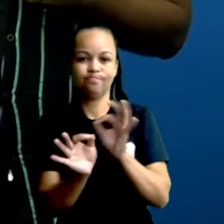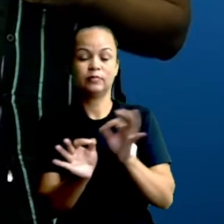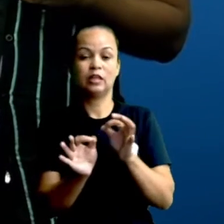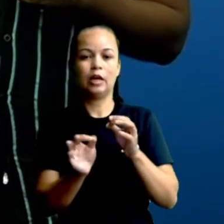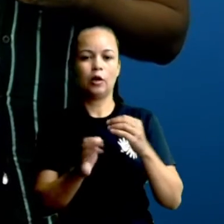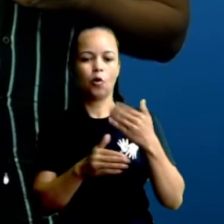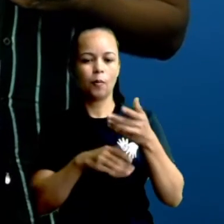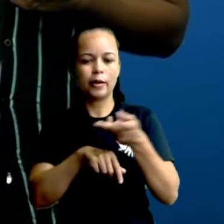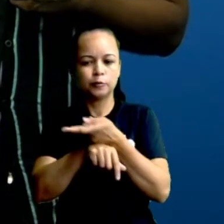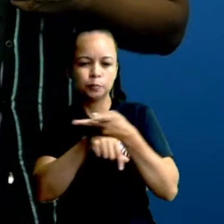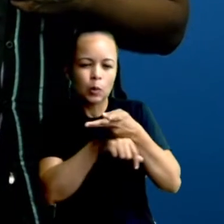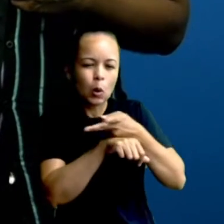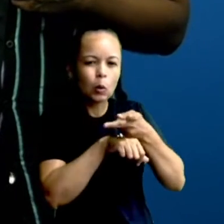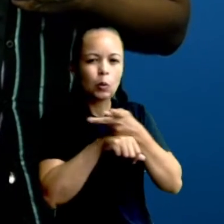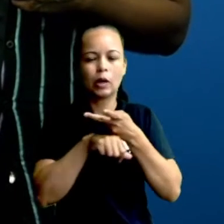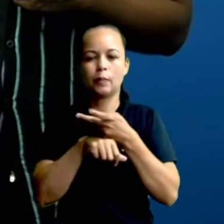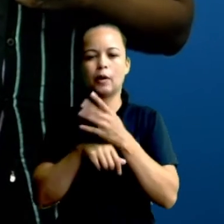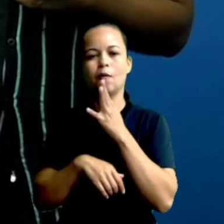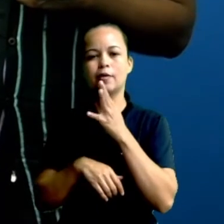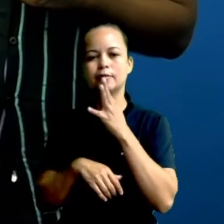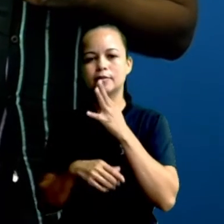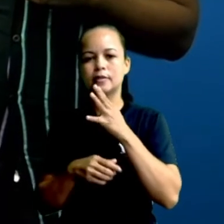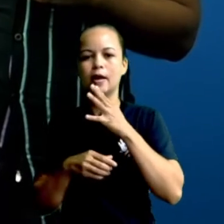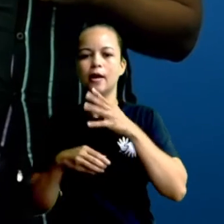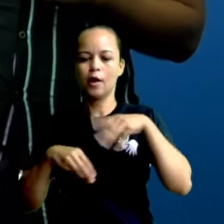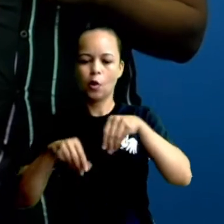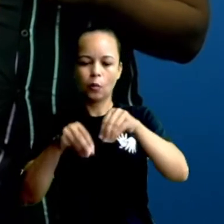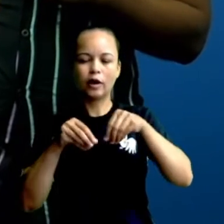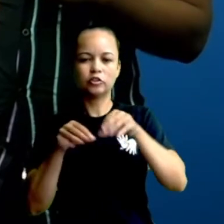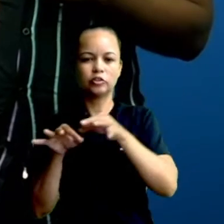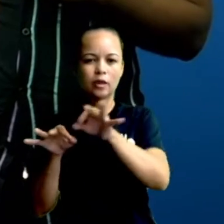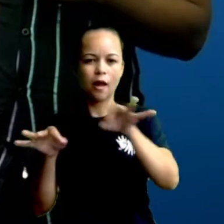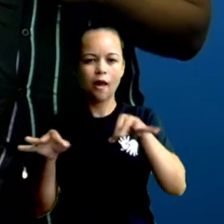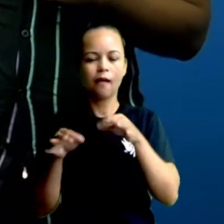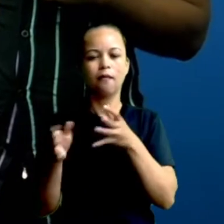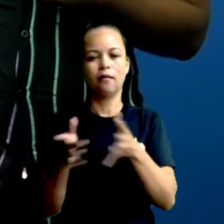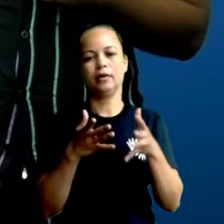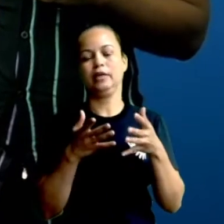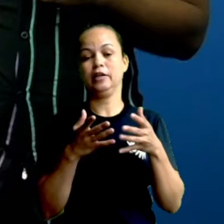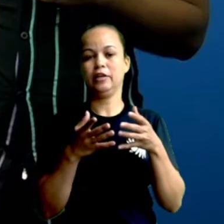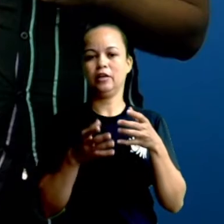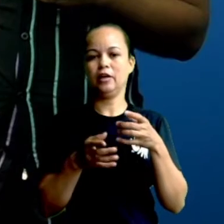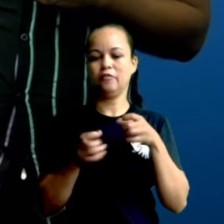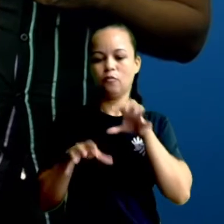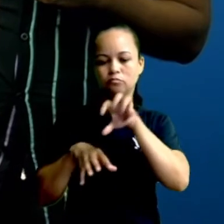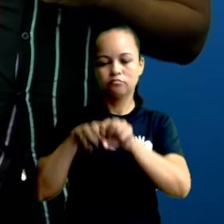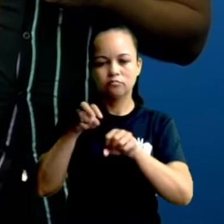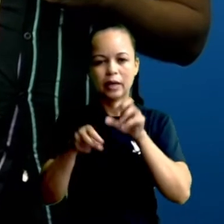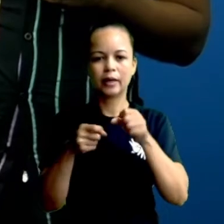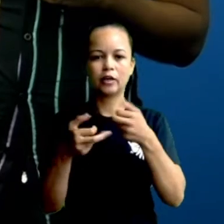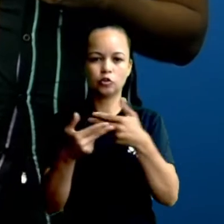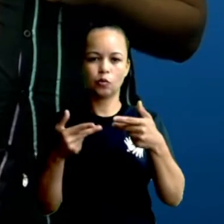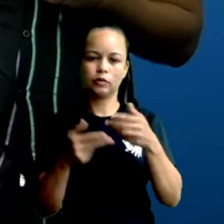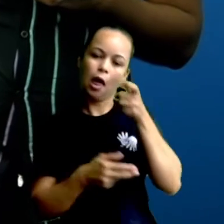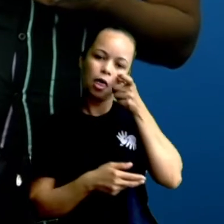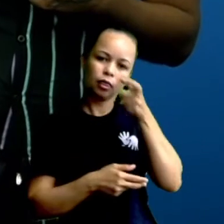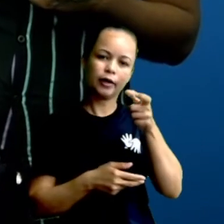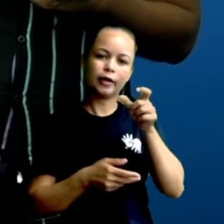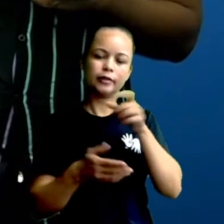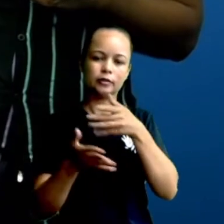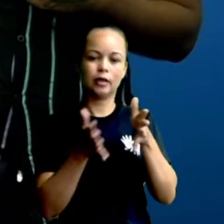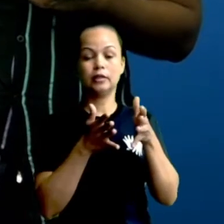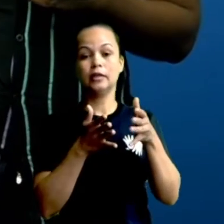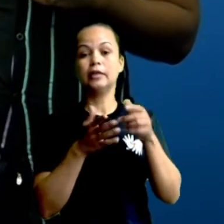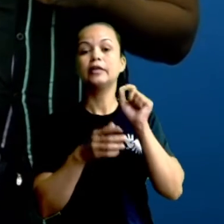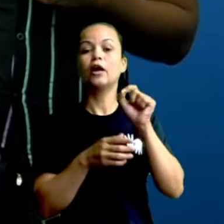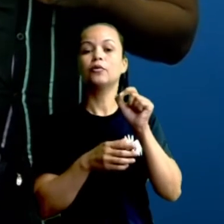começar explorando para poder conhecer o território, né, e retirar aquilo que fosse de interesse deles. Né? A princípio, o que eles vão encontrar aqui é o